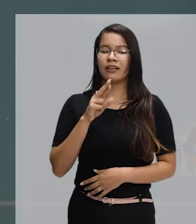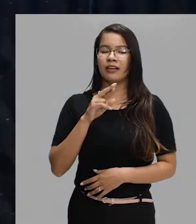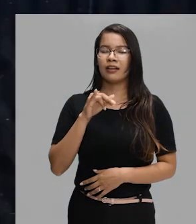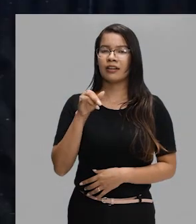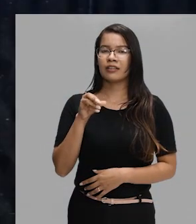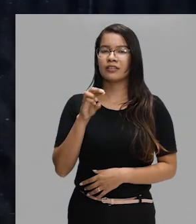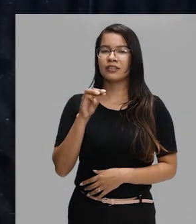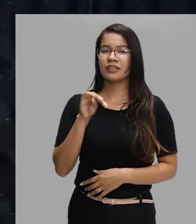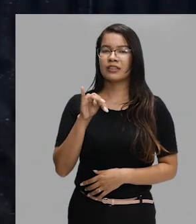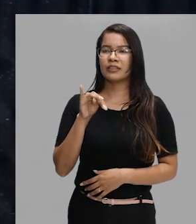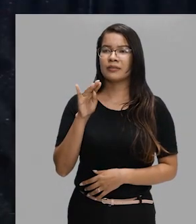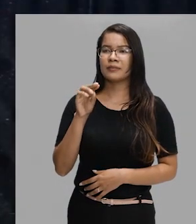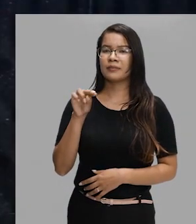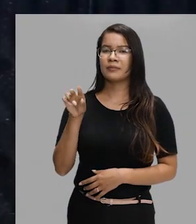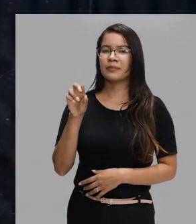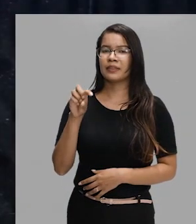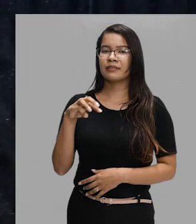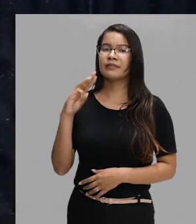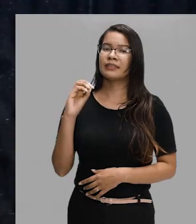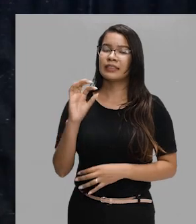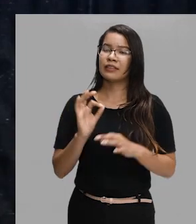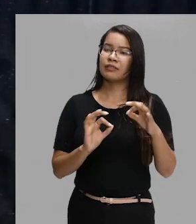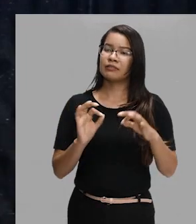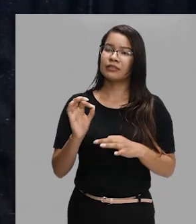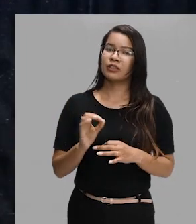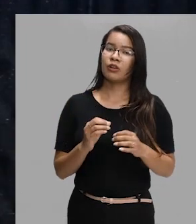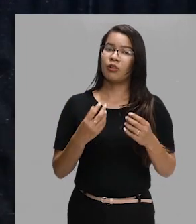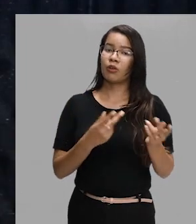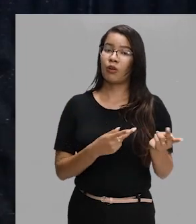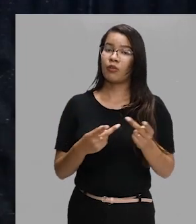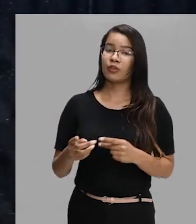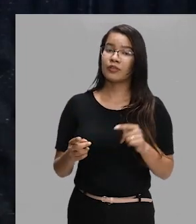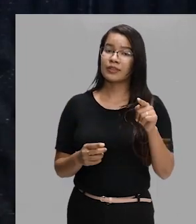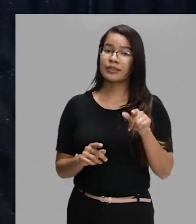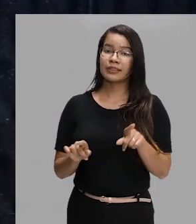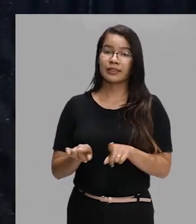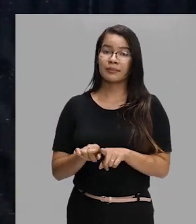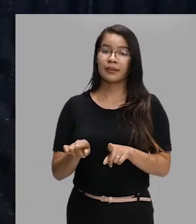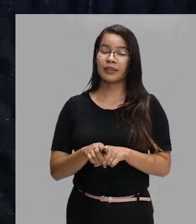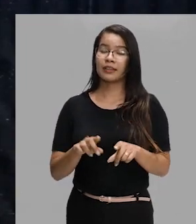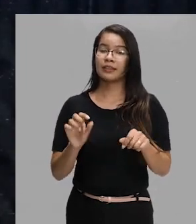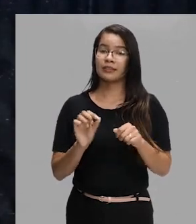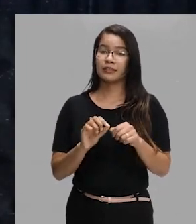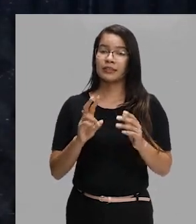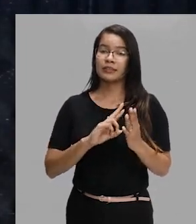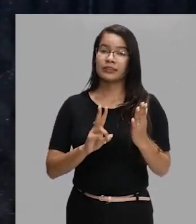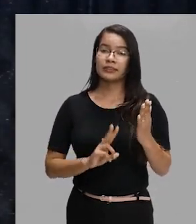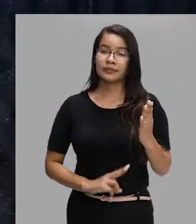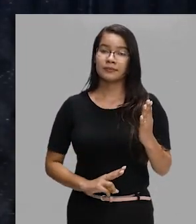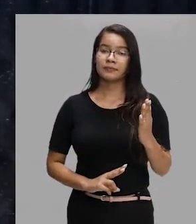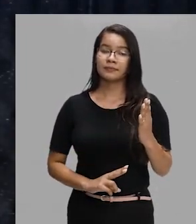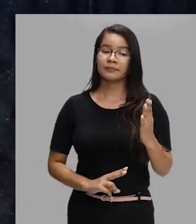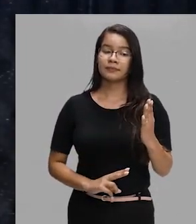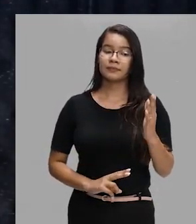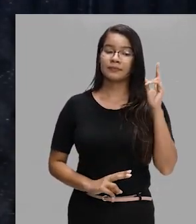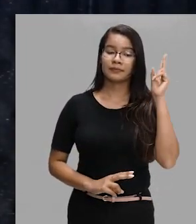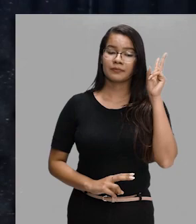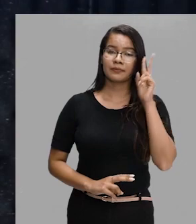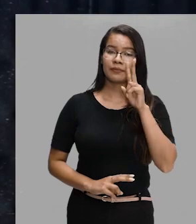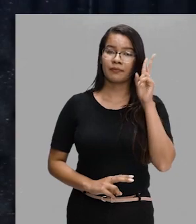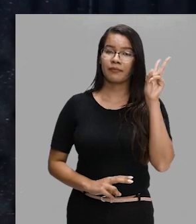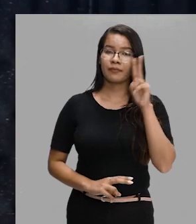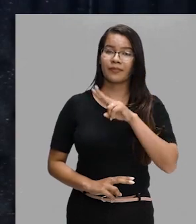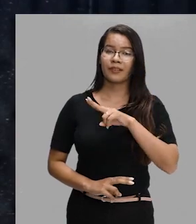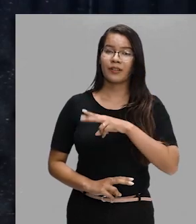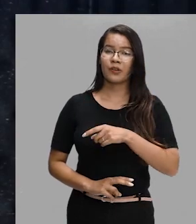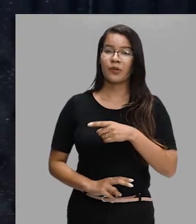dar um jeito, dar o jeitinho. Convido você também a fazer a leitura de Memórias